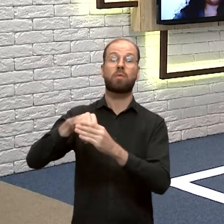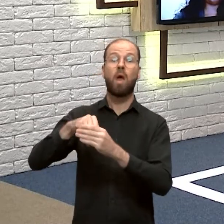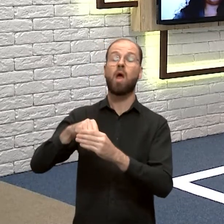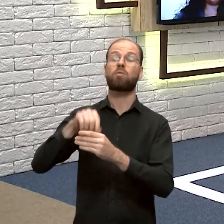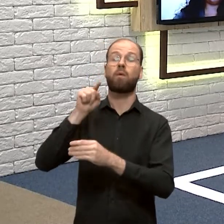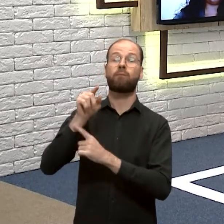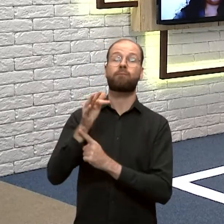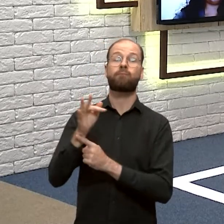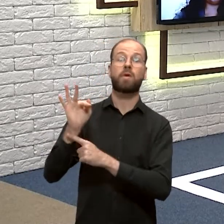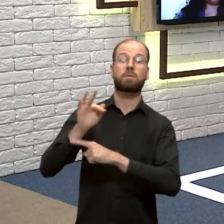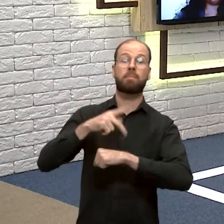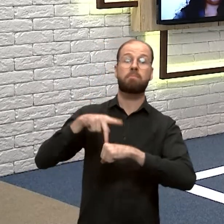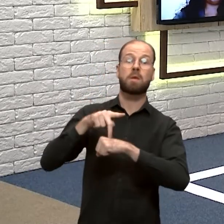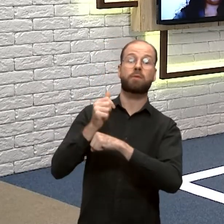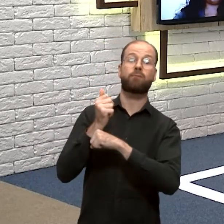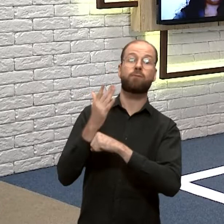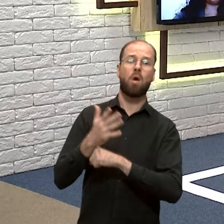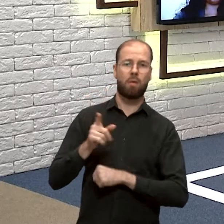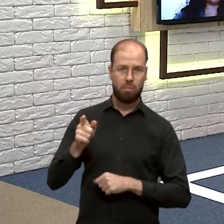carreira acadêmica?